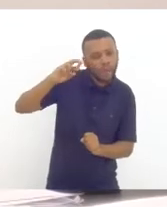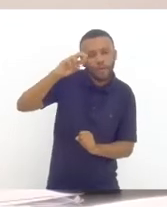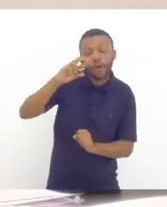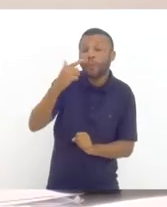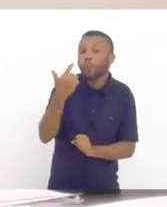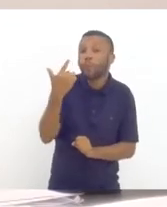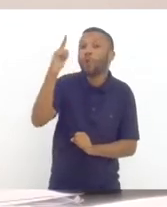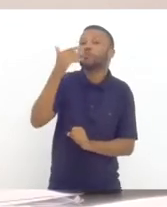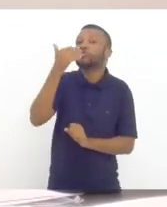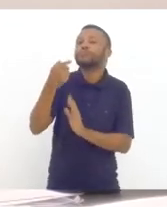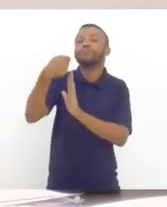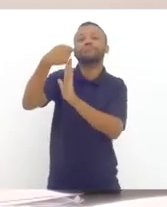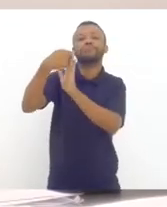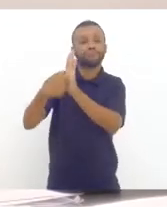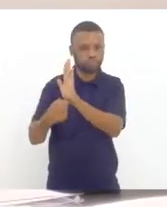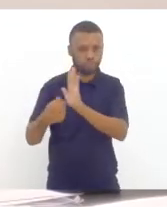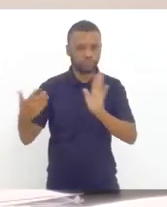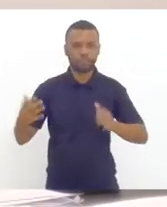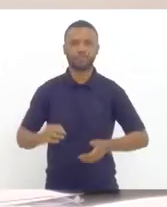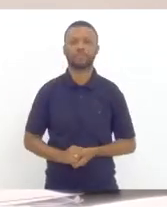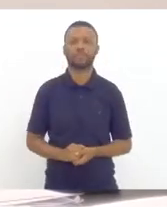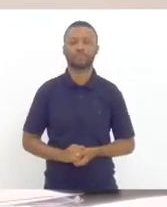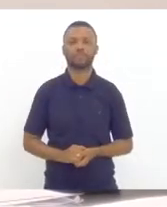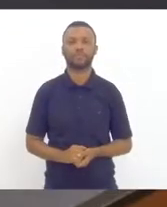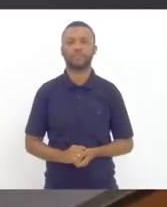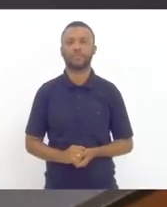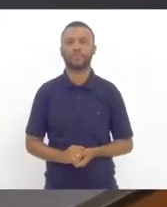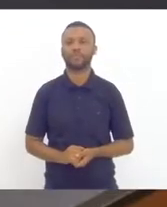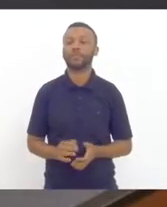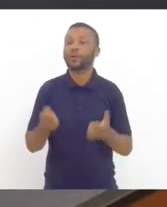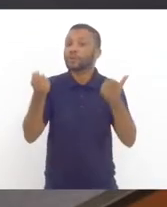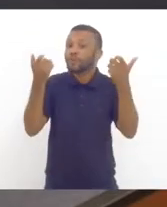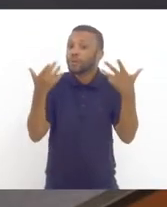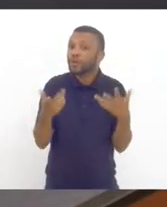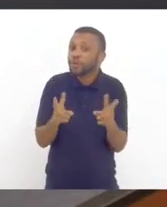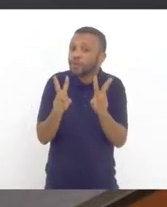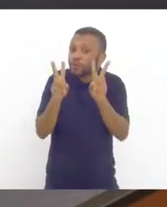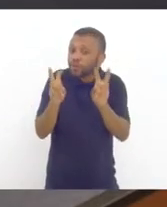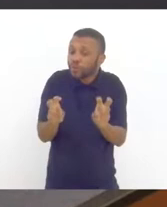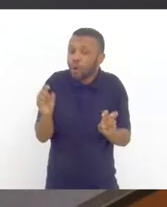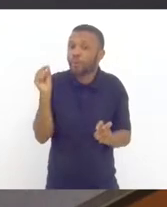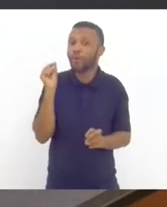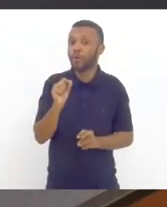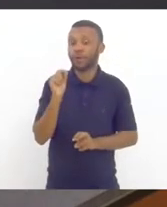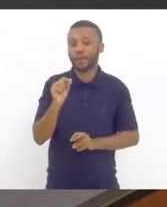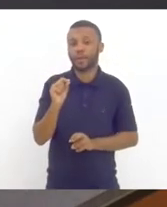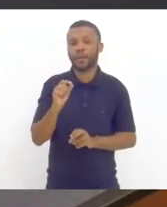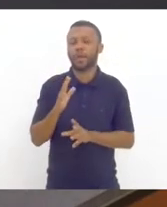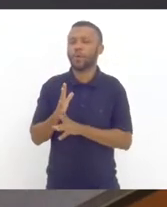mensagem. Entendeu, Flávio? Bom, isso estou falando em relação aos